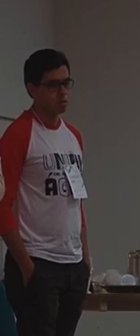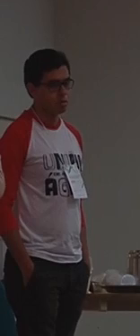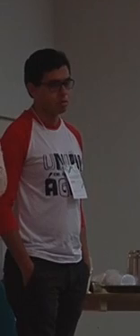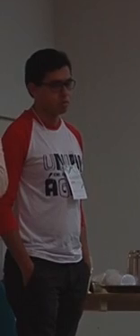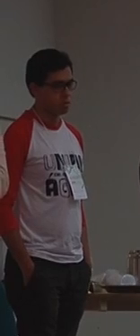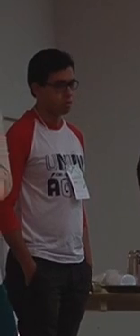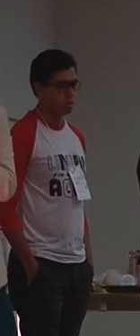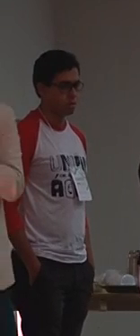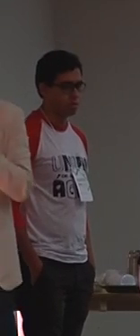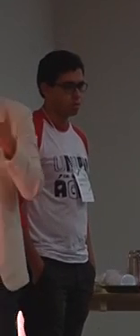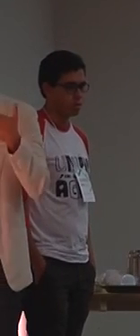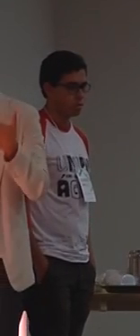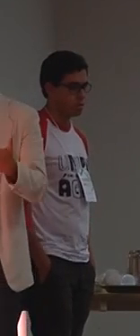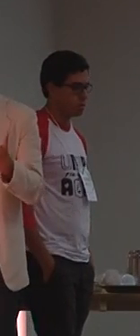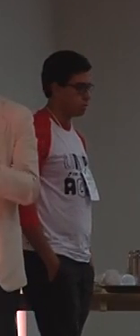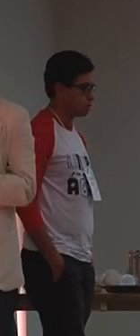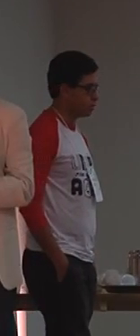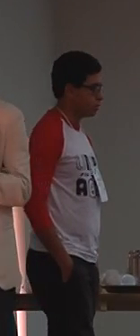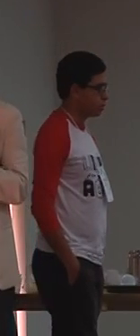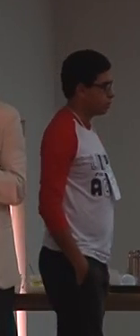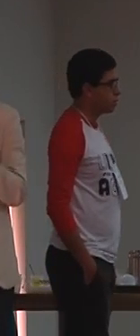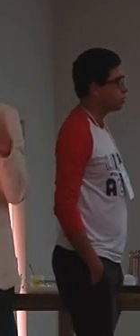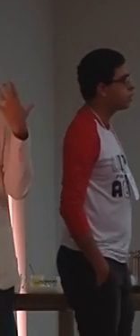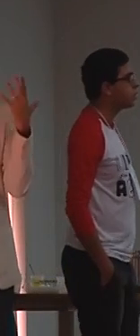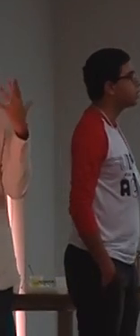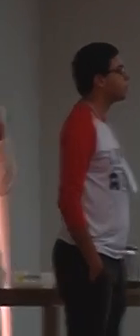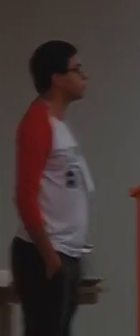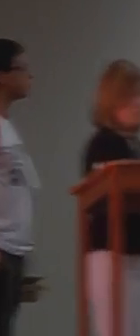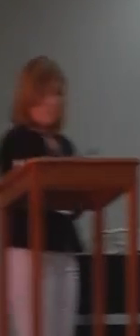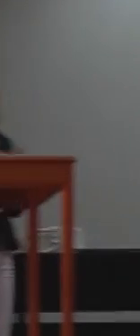candidato. Obrigada.